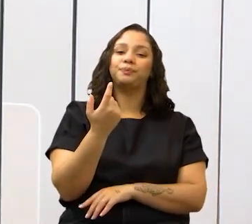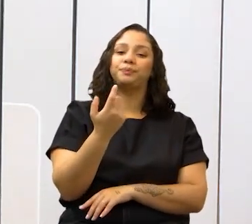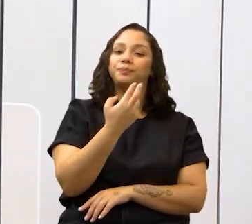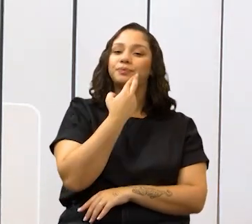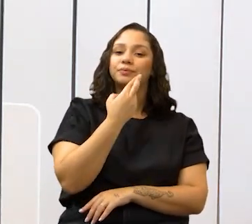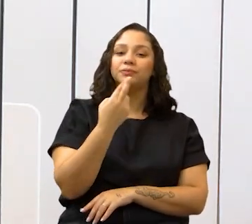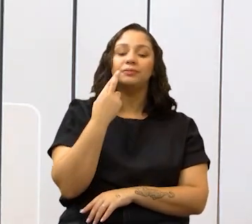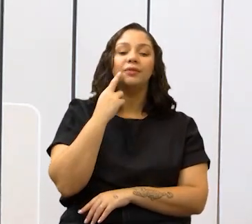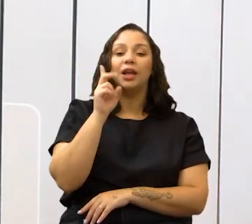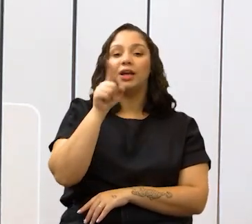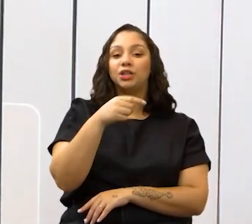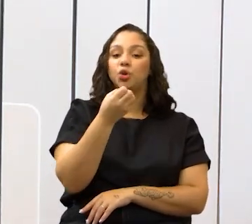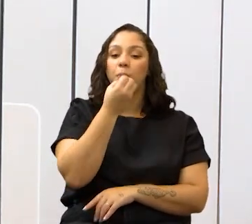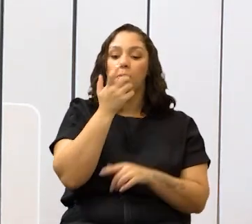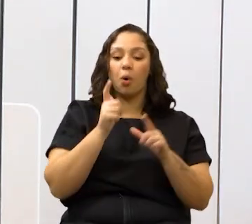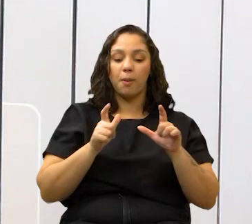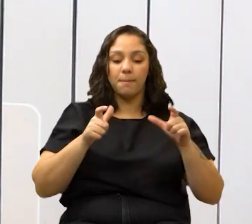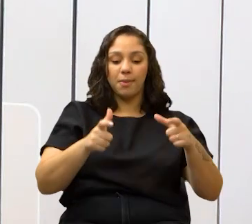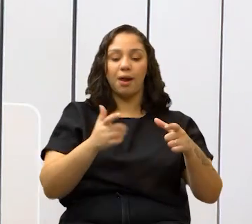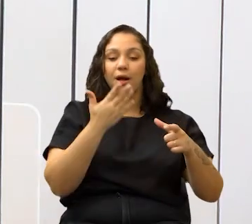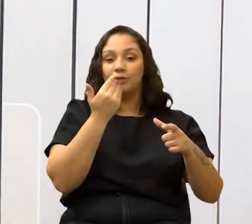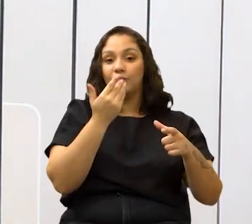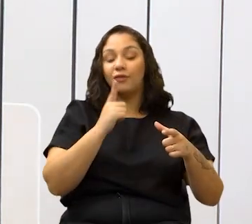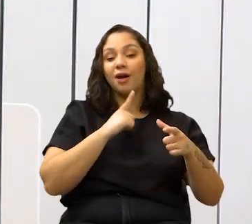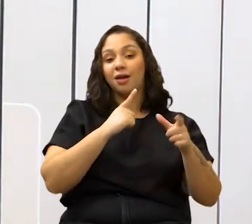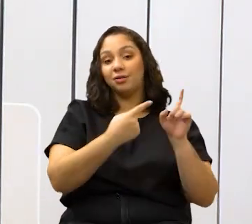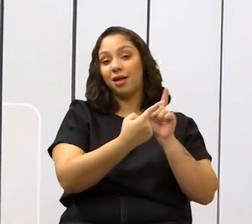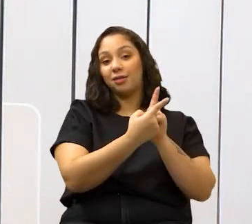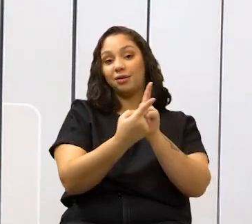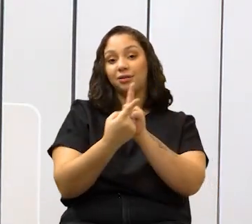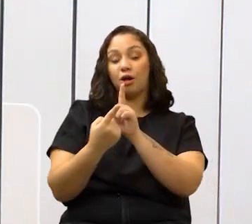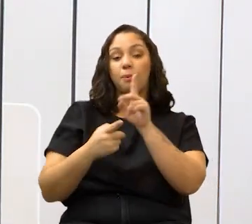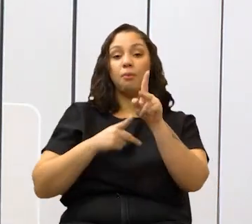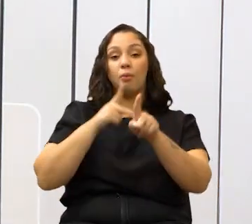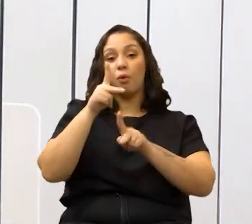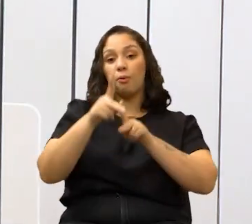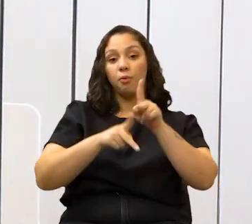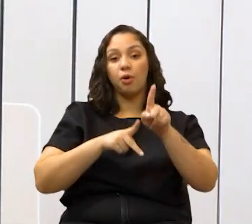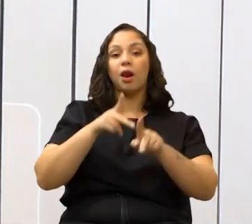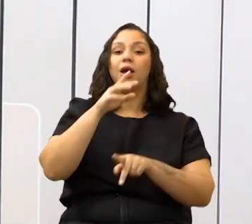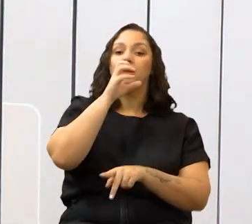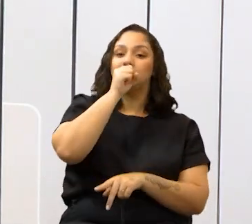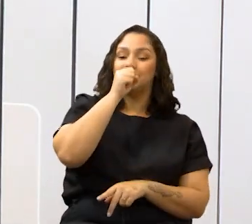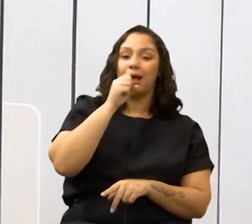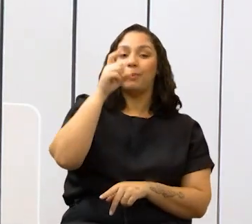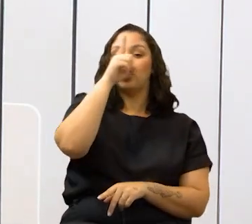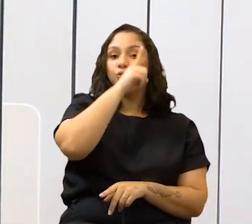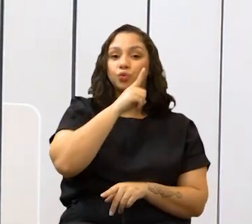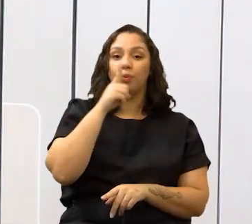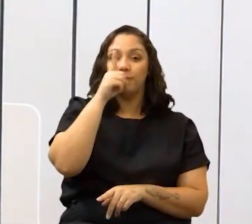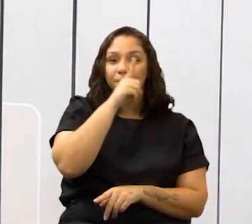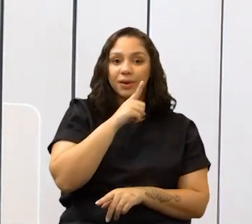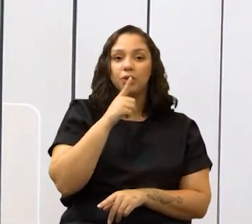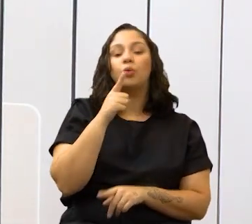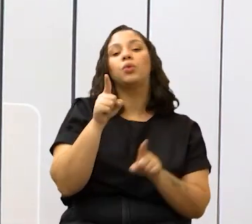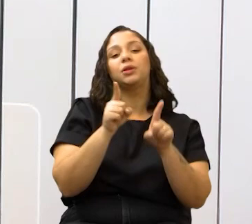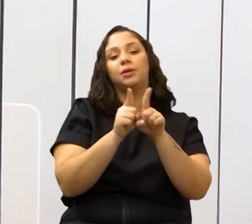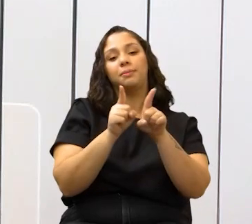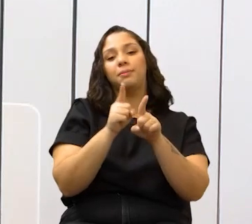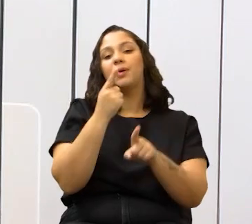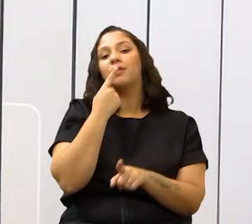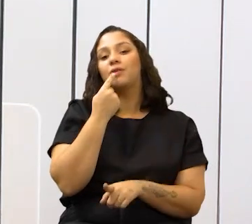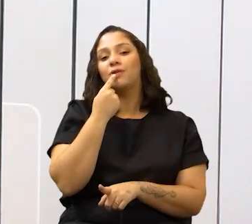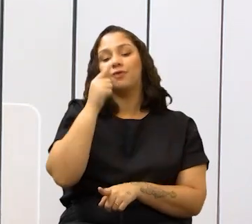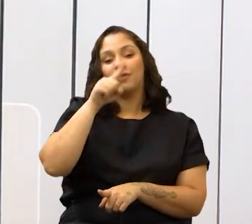do governo do estado de São Paulo, vão passar a atender a população nos fins de semana e também nos